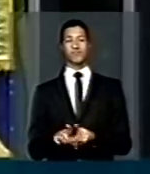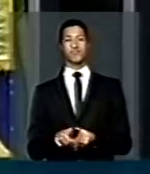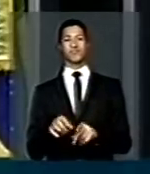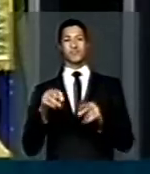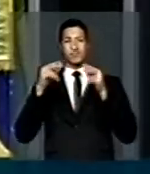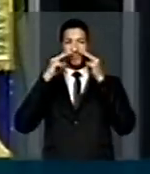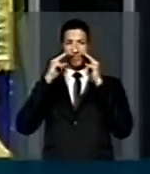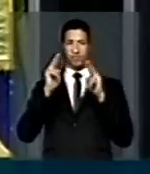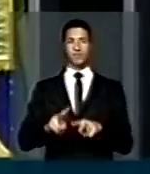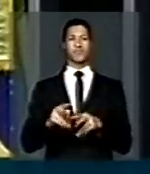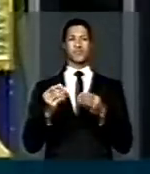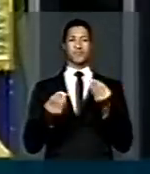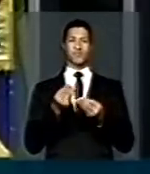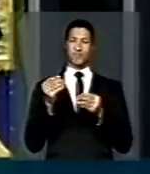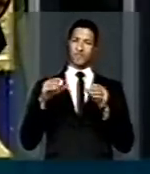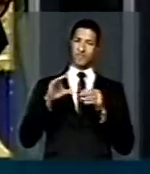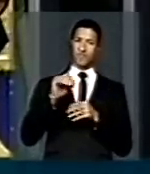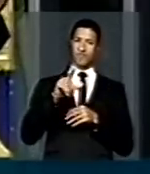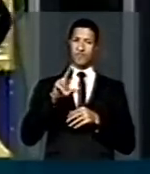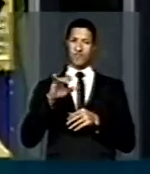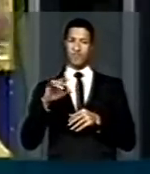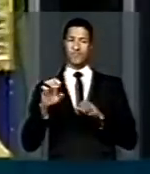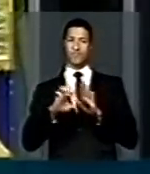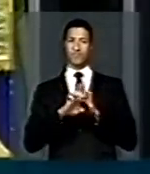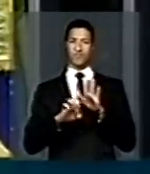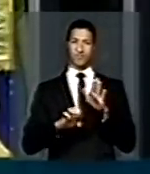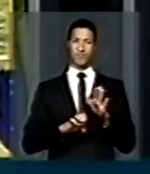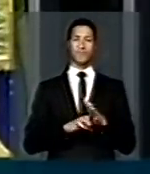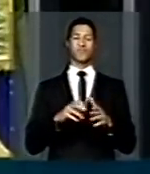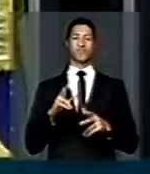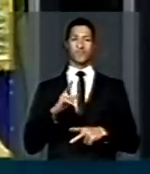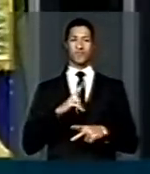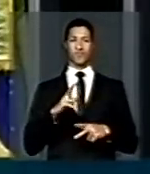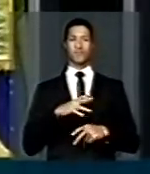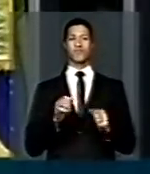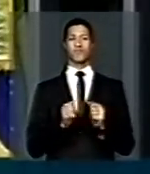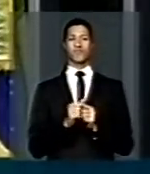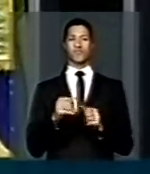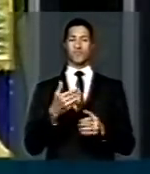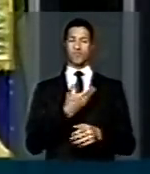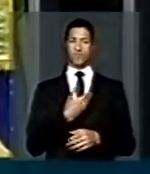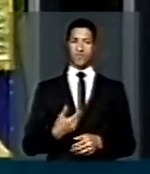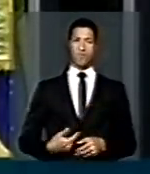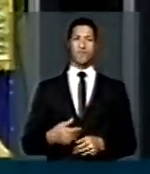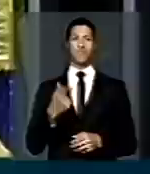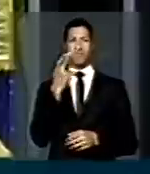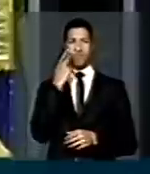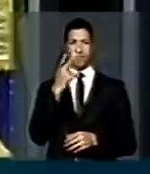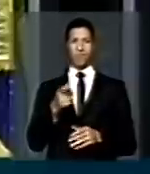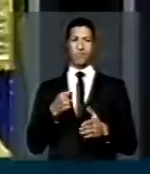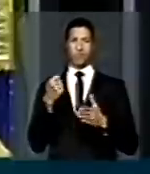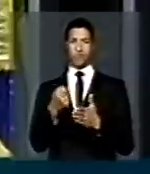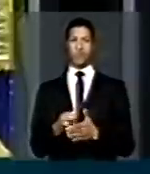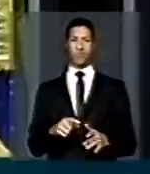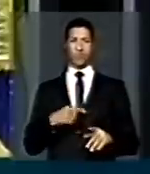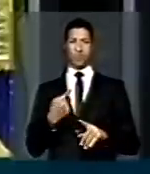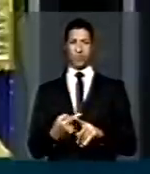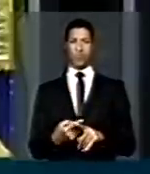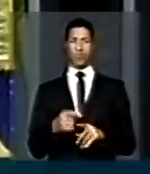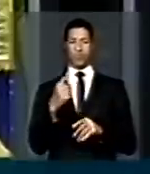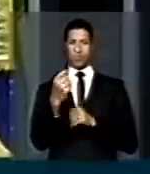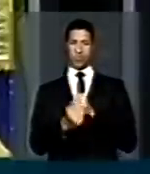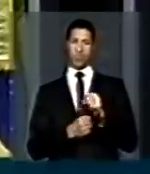vê o coluio de empresas privadas com setor público para impor mais um